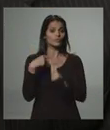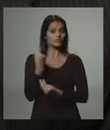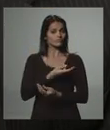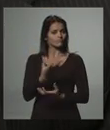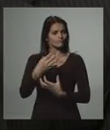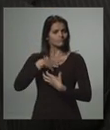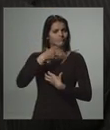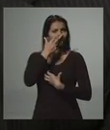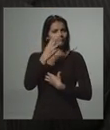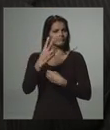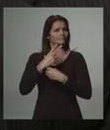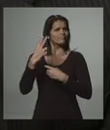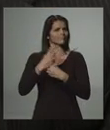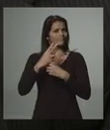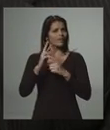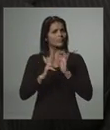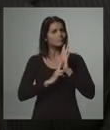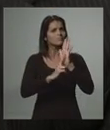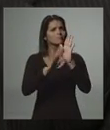sentimos